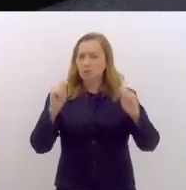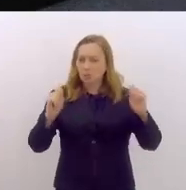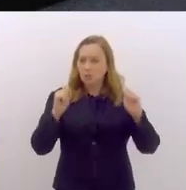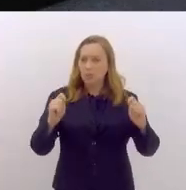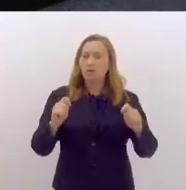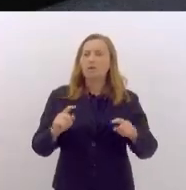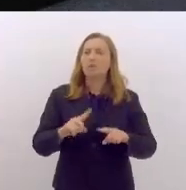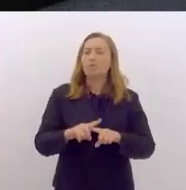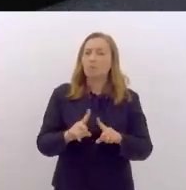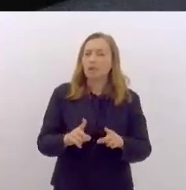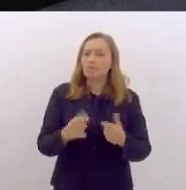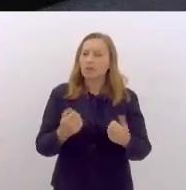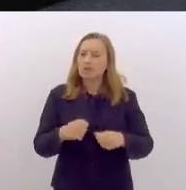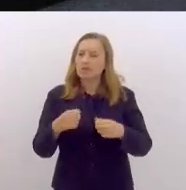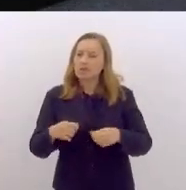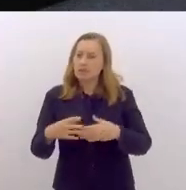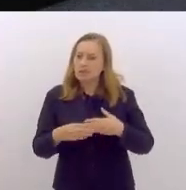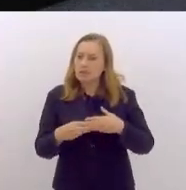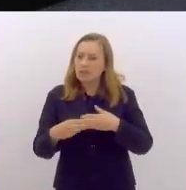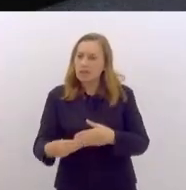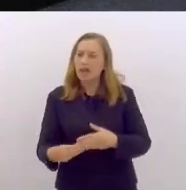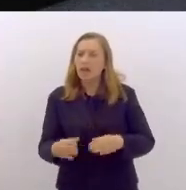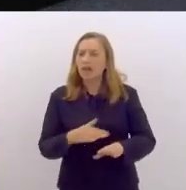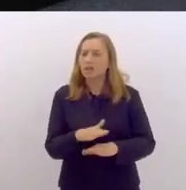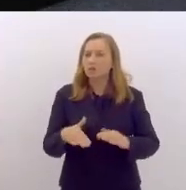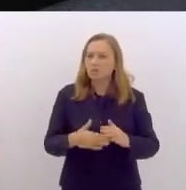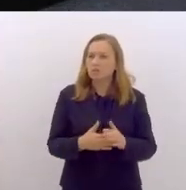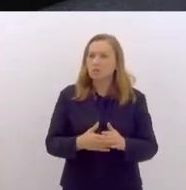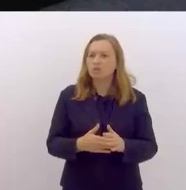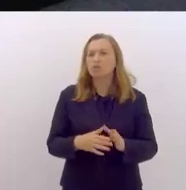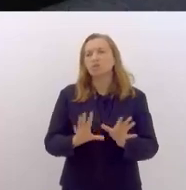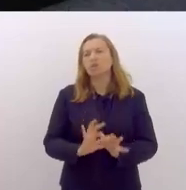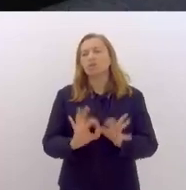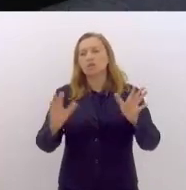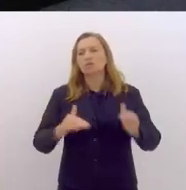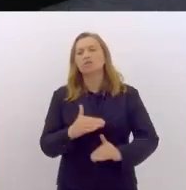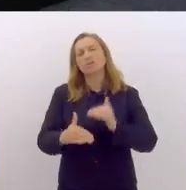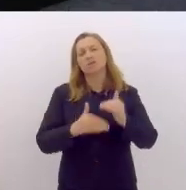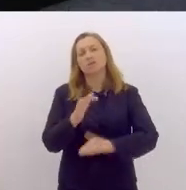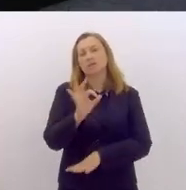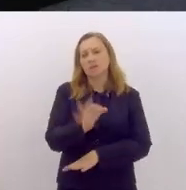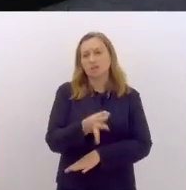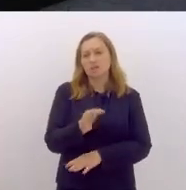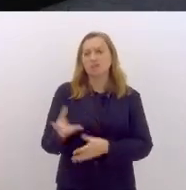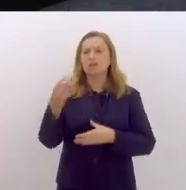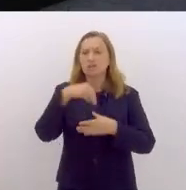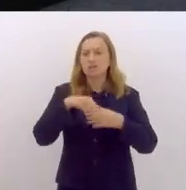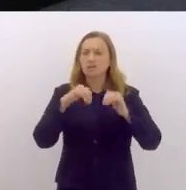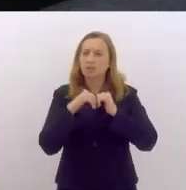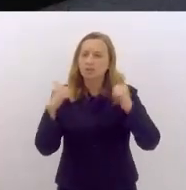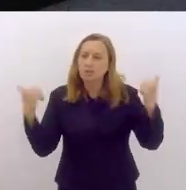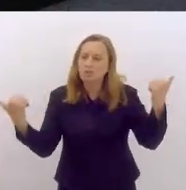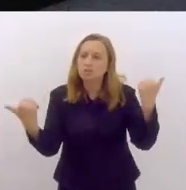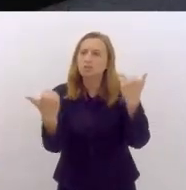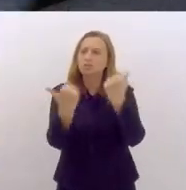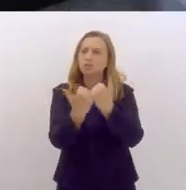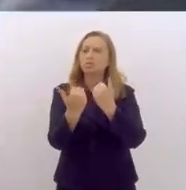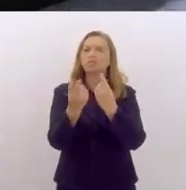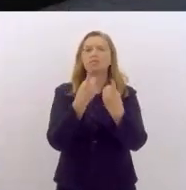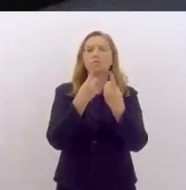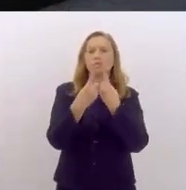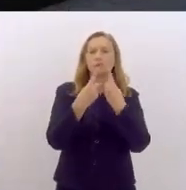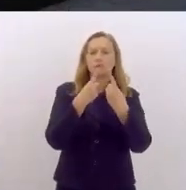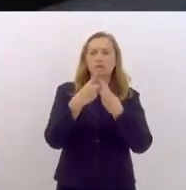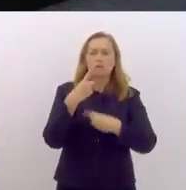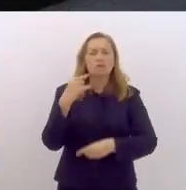torcidas para si, consolidando processos de democracia de fato dentro dos estádios, debates que